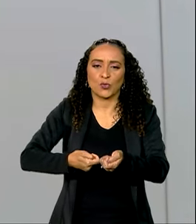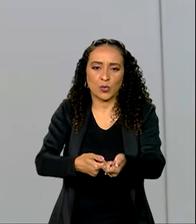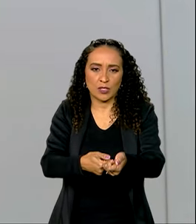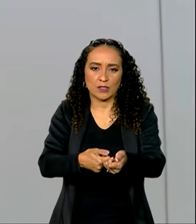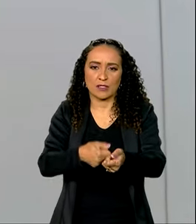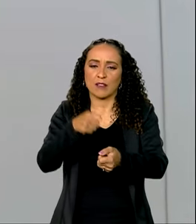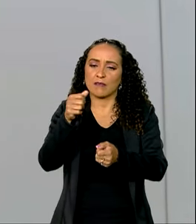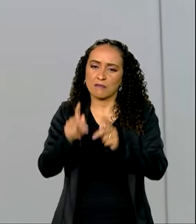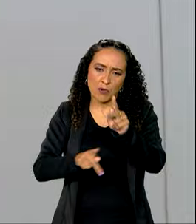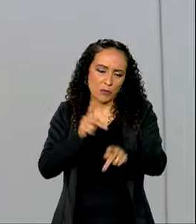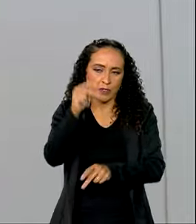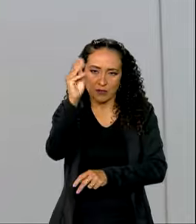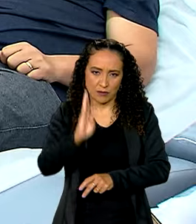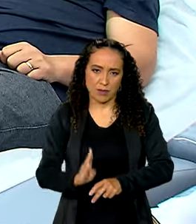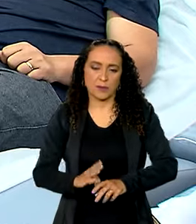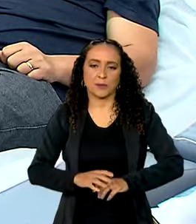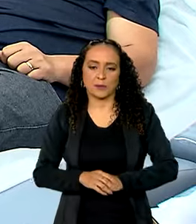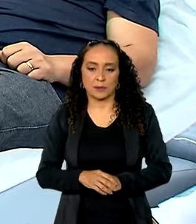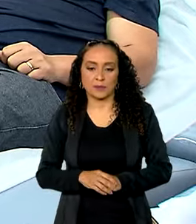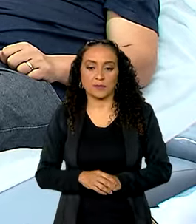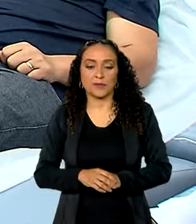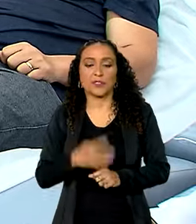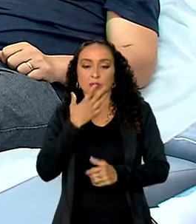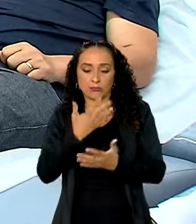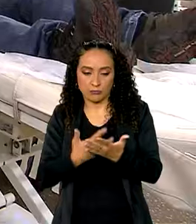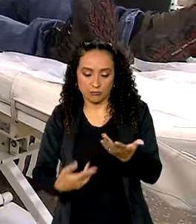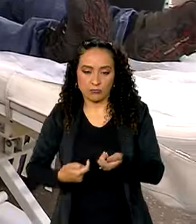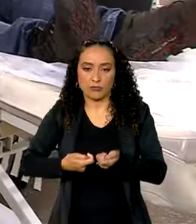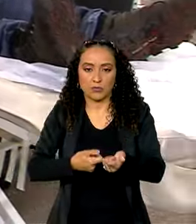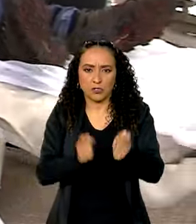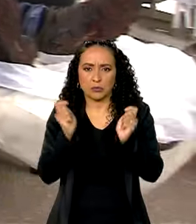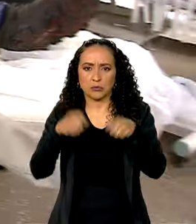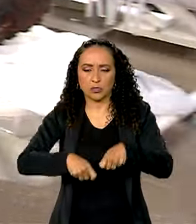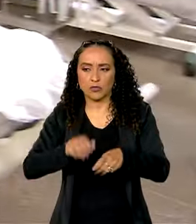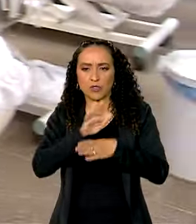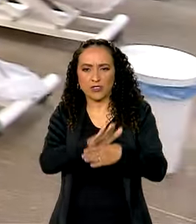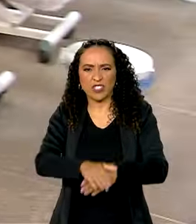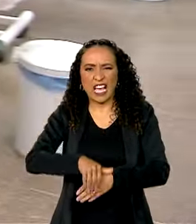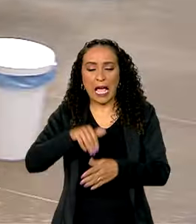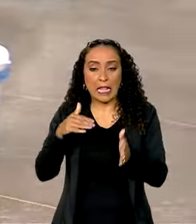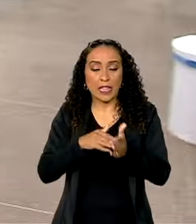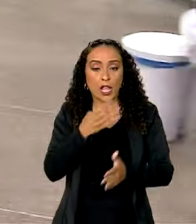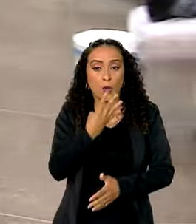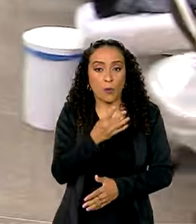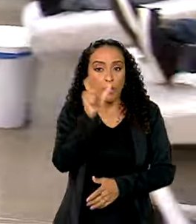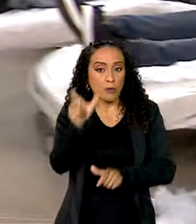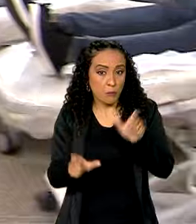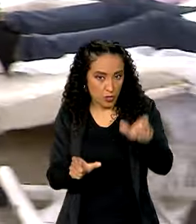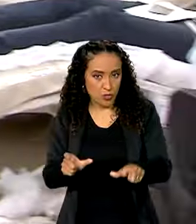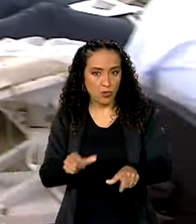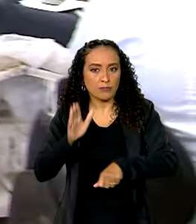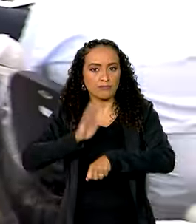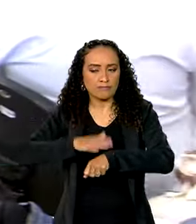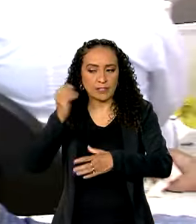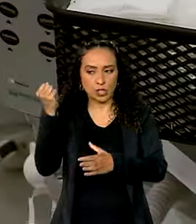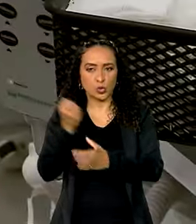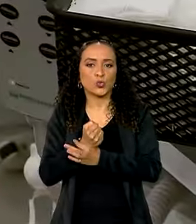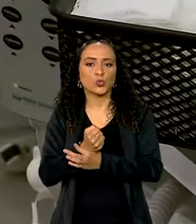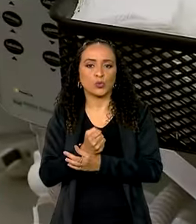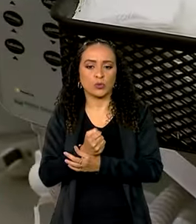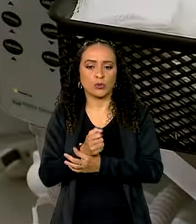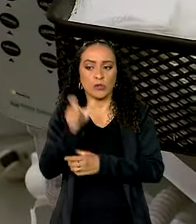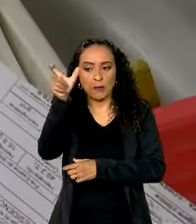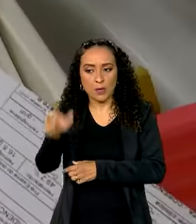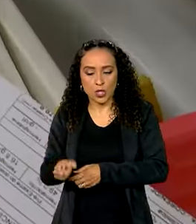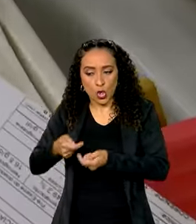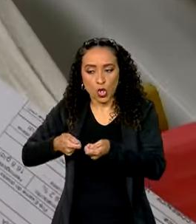para toda a população brasileira. Uma doação de sangue pode beneficiar até 4 pessoas. É um ato seguro, tanto para